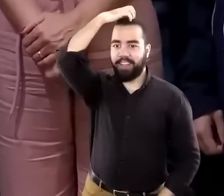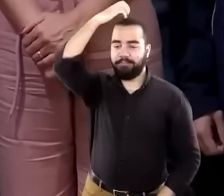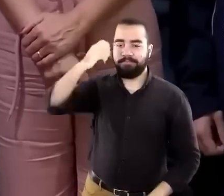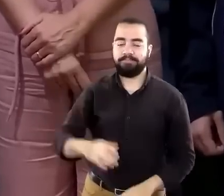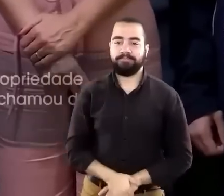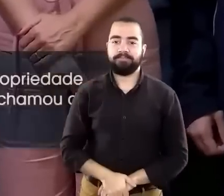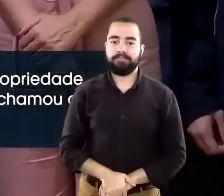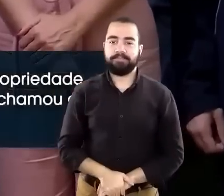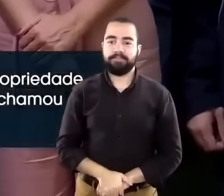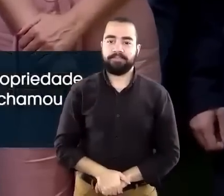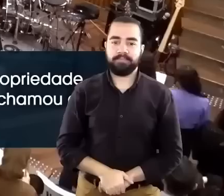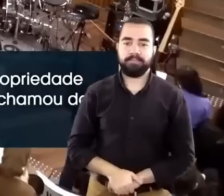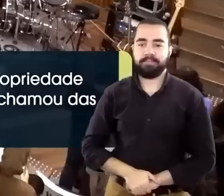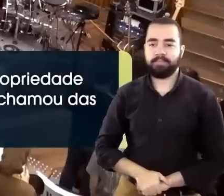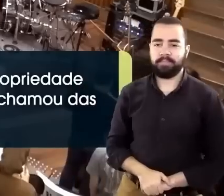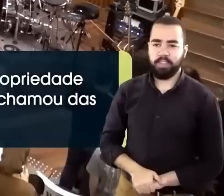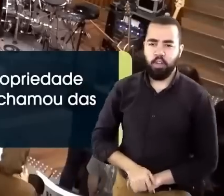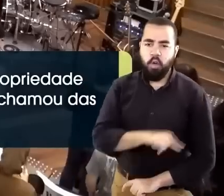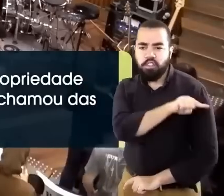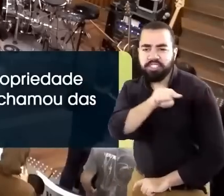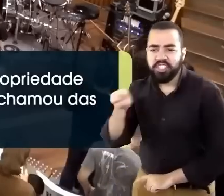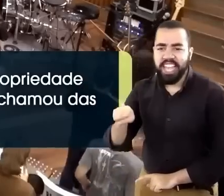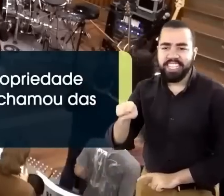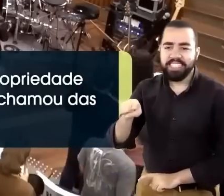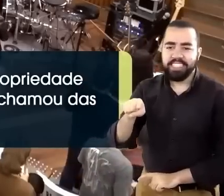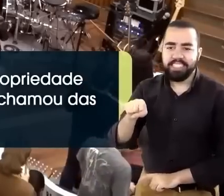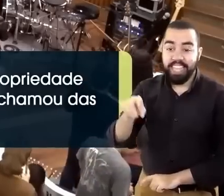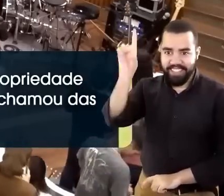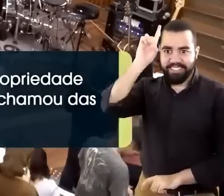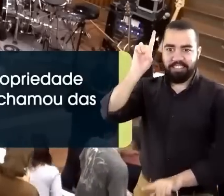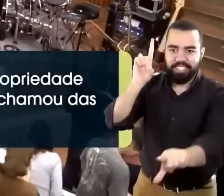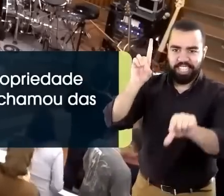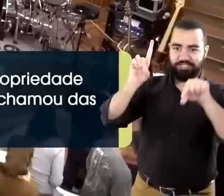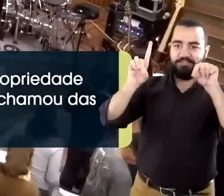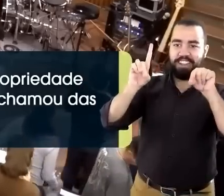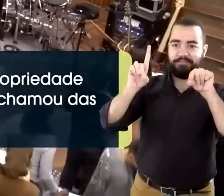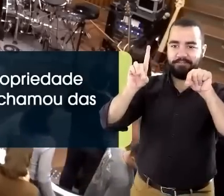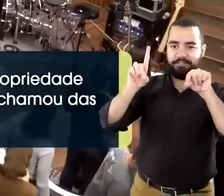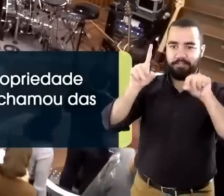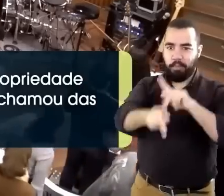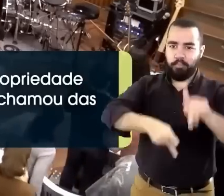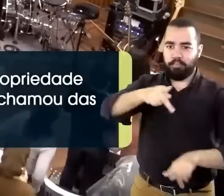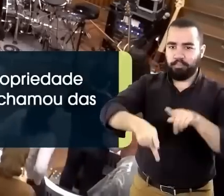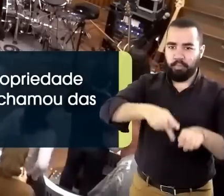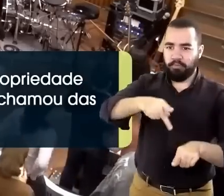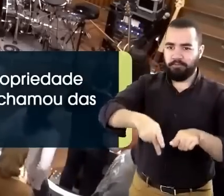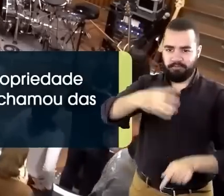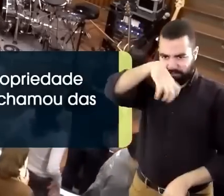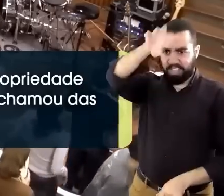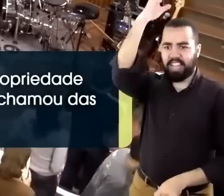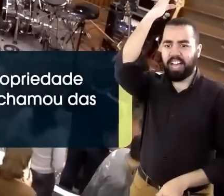toda comigo, por favor, vamos juntos. Vós, porém, sois raça eleita, sacerdócio